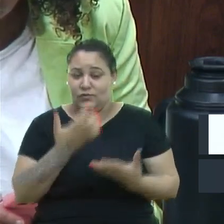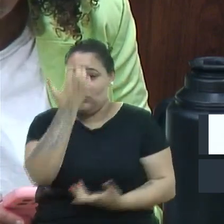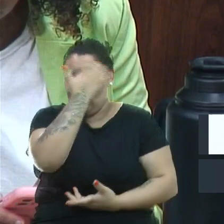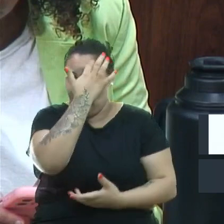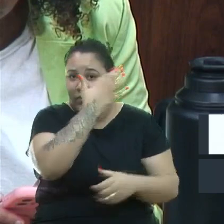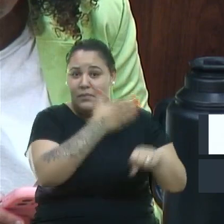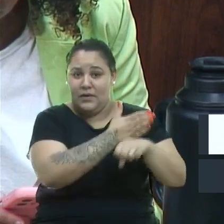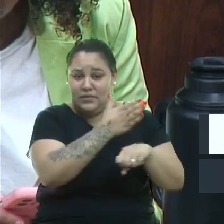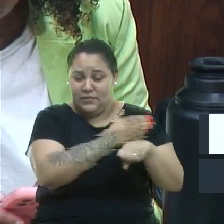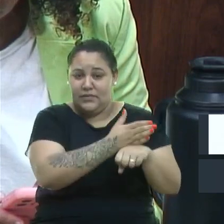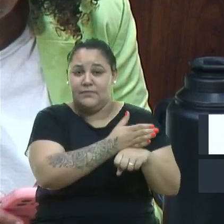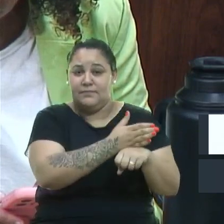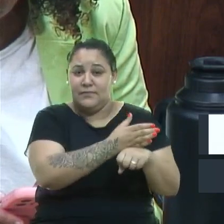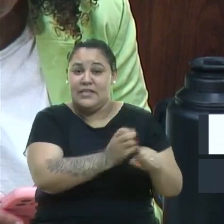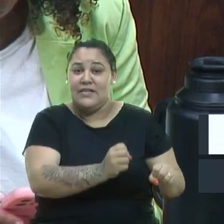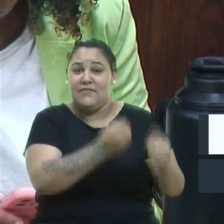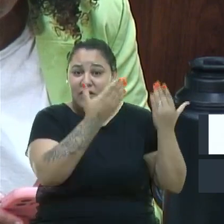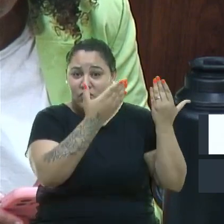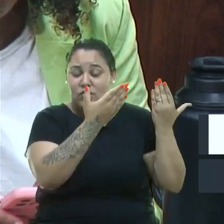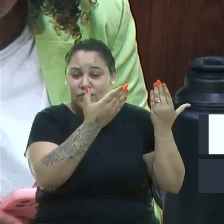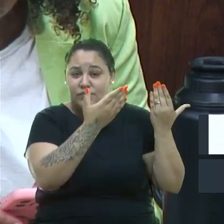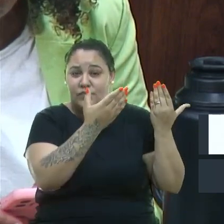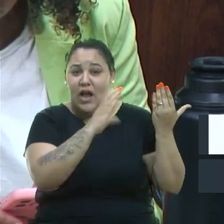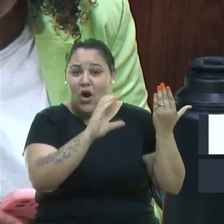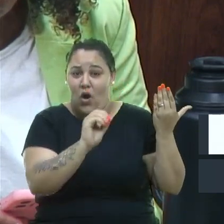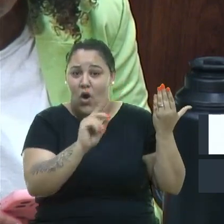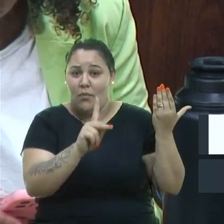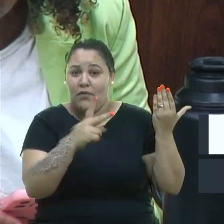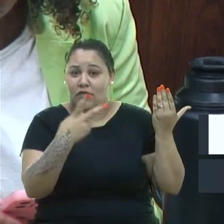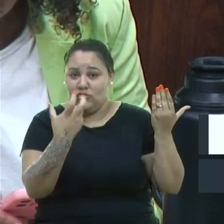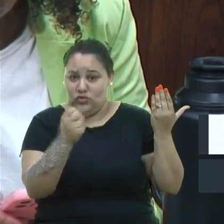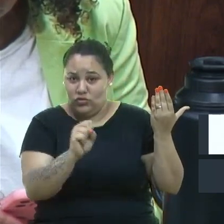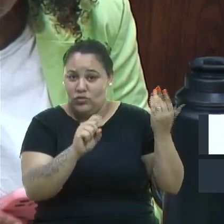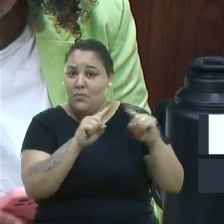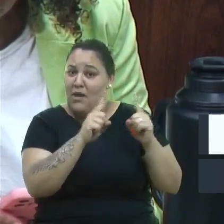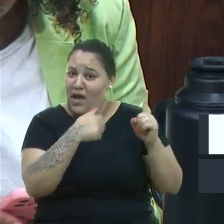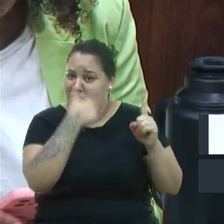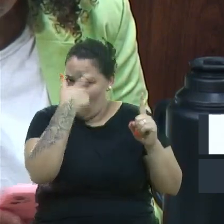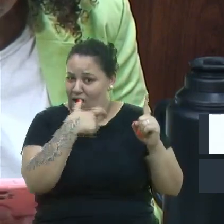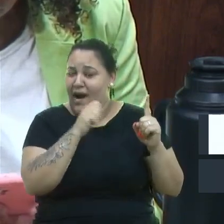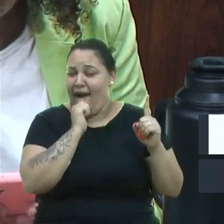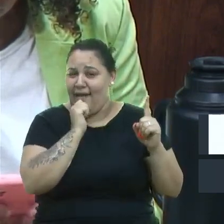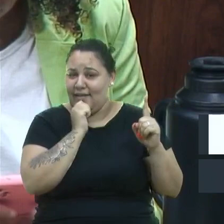participar desse evento, mas acho que a estada da